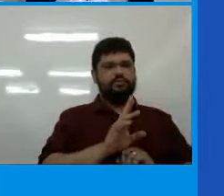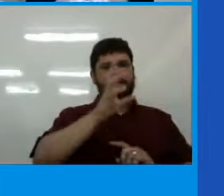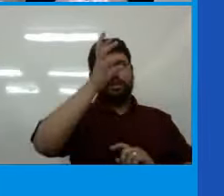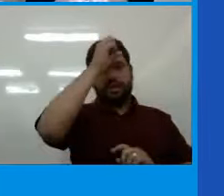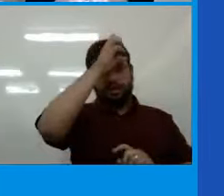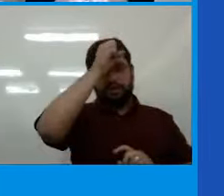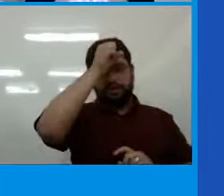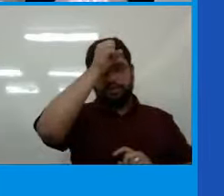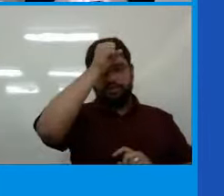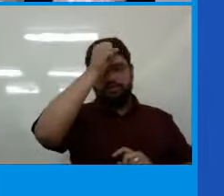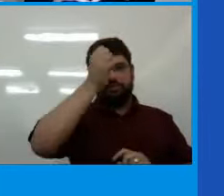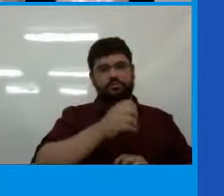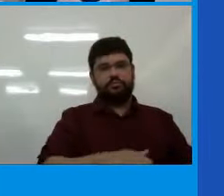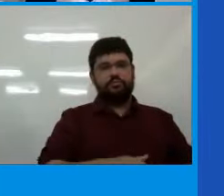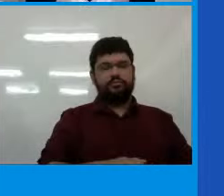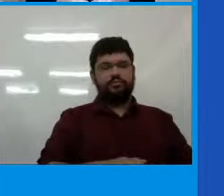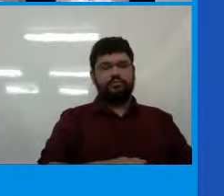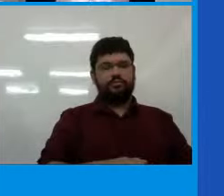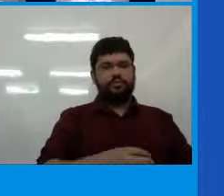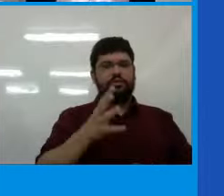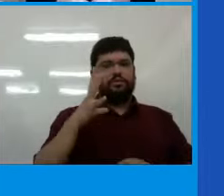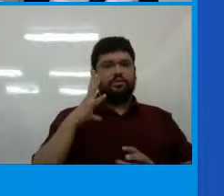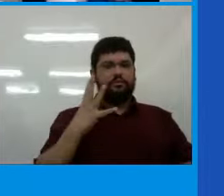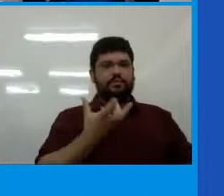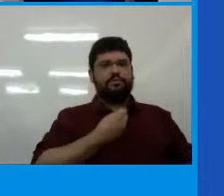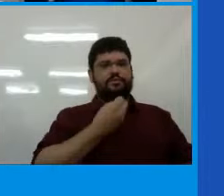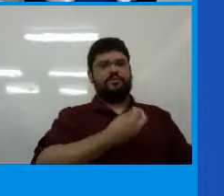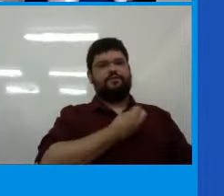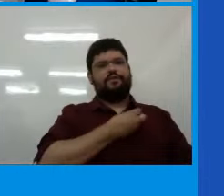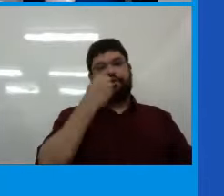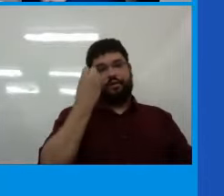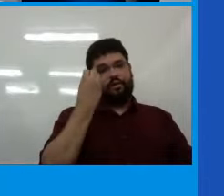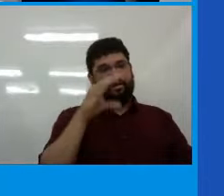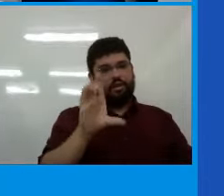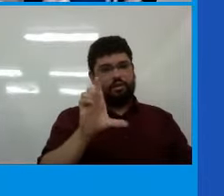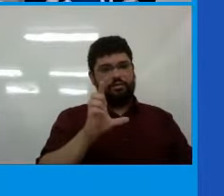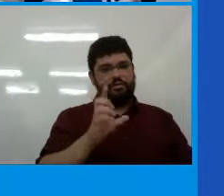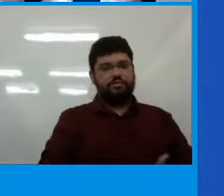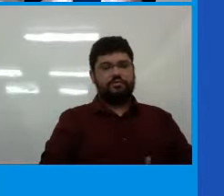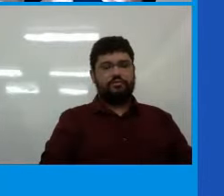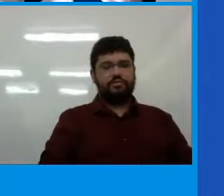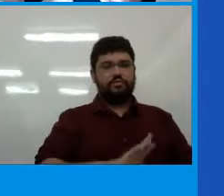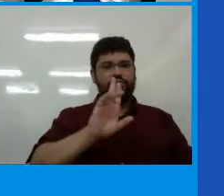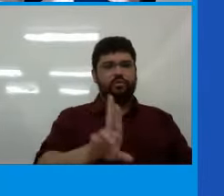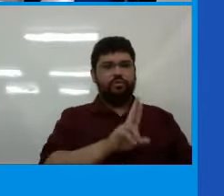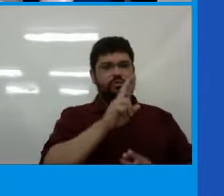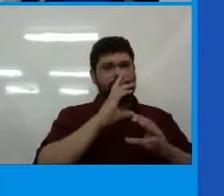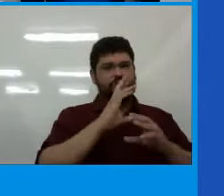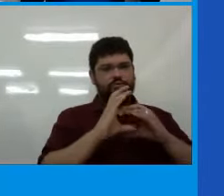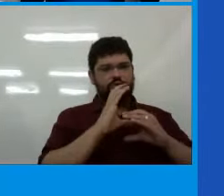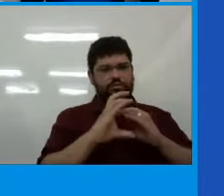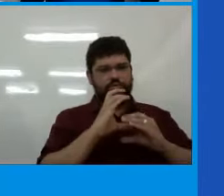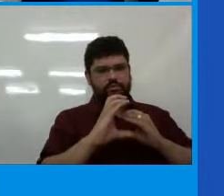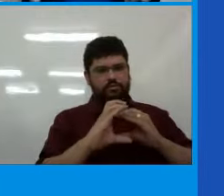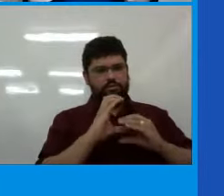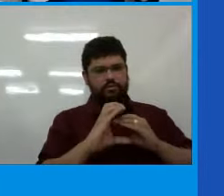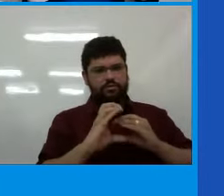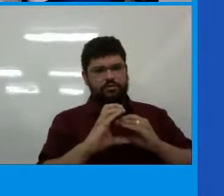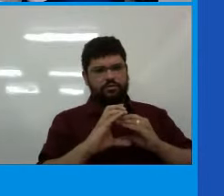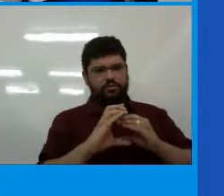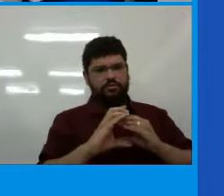aprendizagem. E para salvar vidas, obviamente. Porque na hora que a gente utiliza essa comunicação,